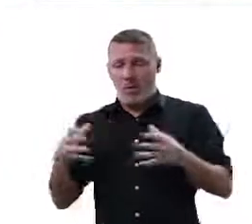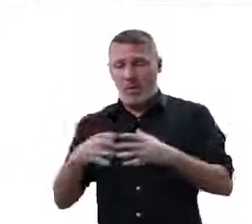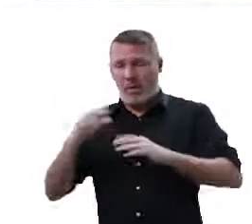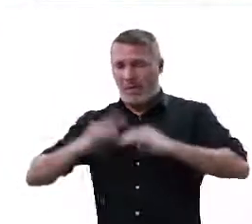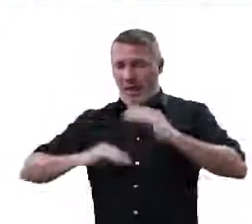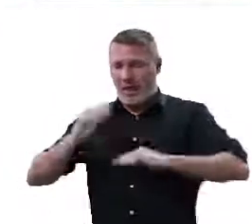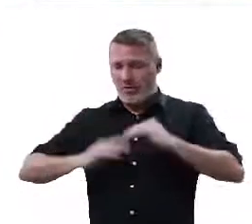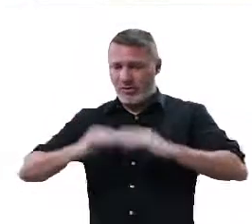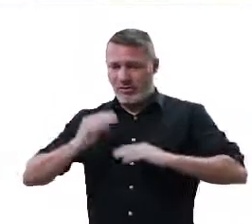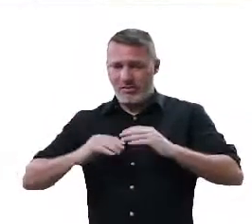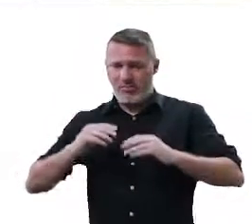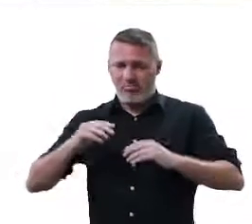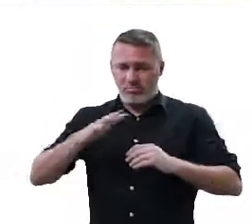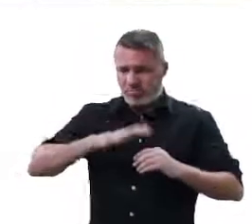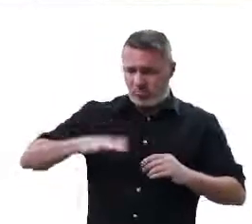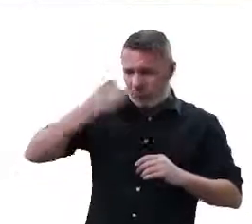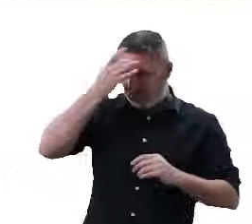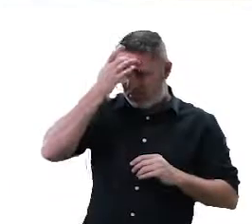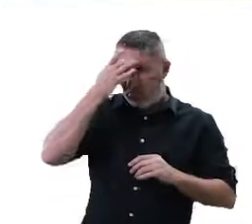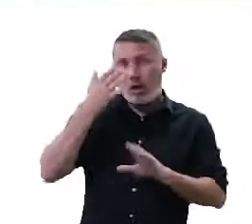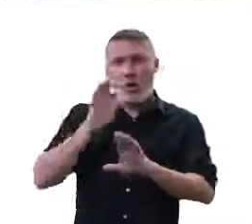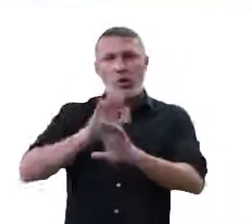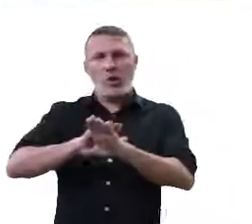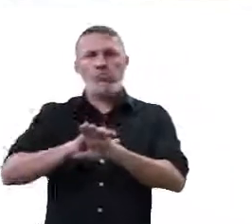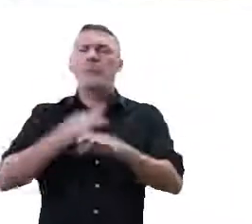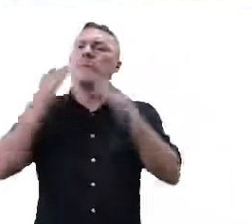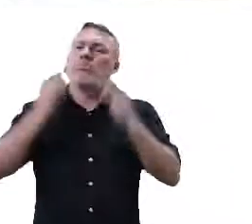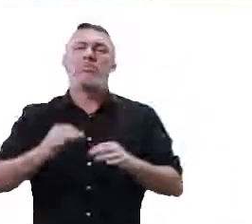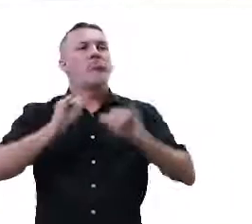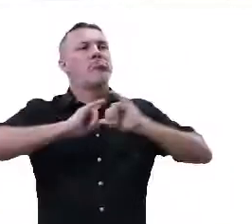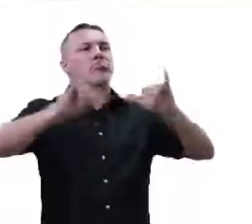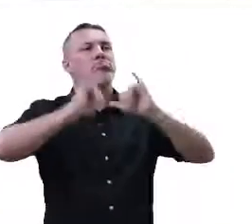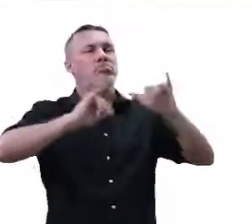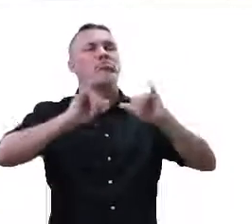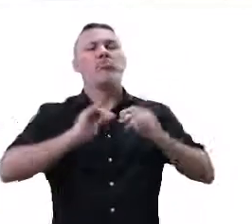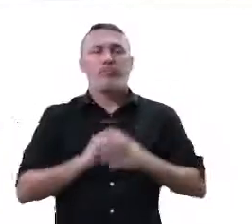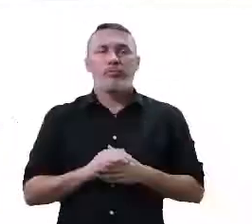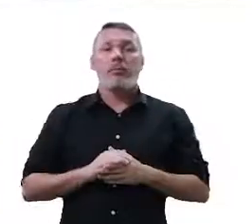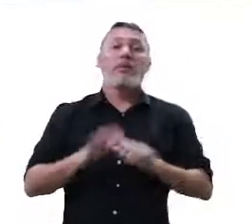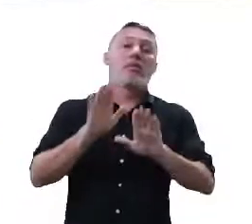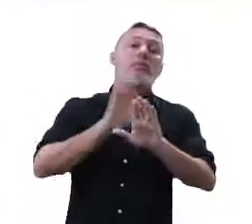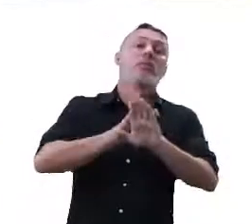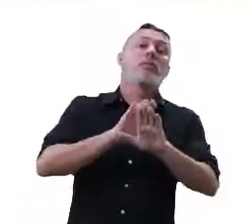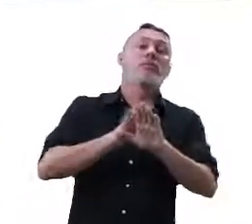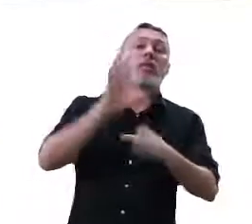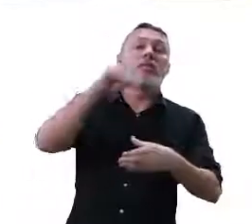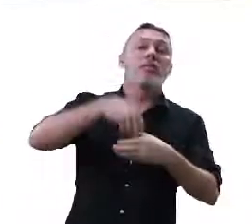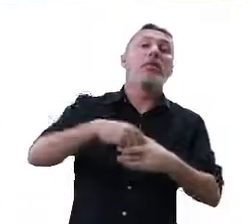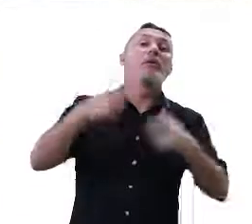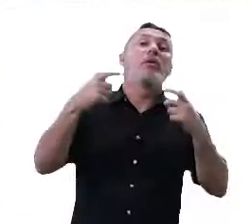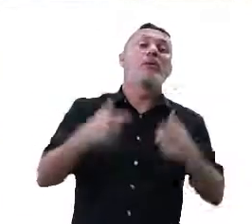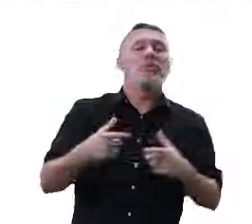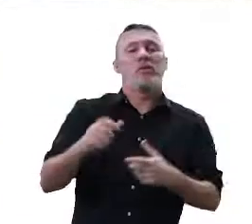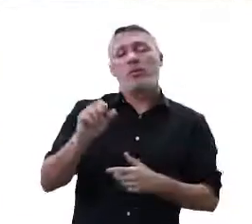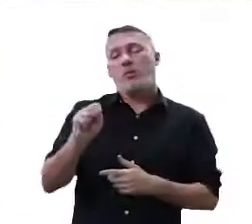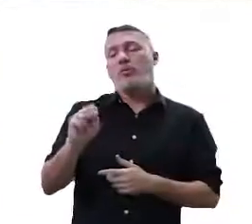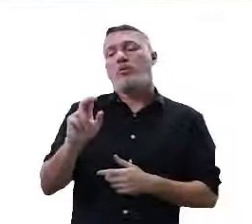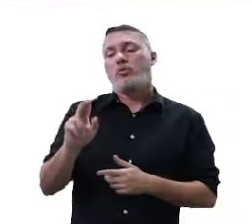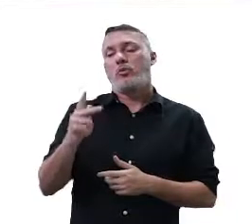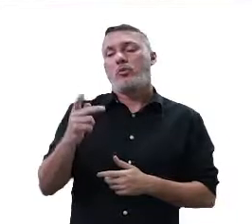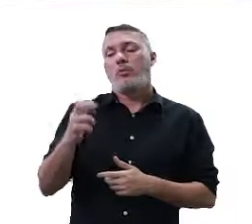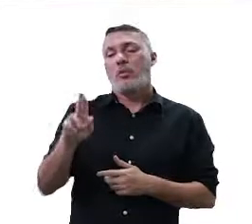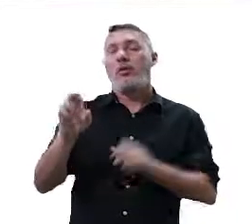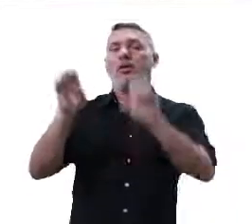suas próprias práticas sociais. Então, é um conceito importante e, no caso, a ideologia está localizada onde? Na